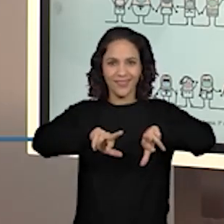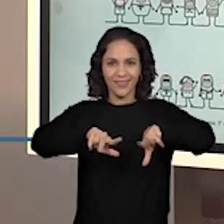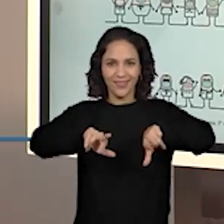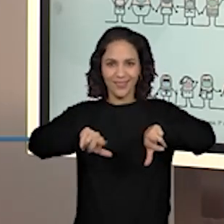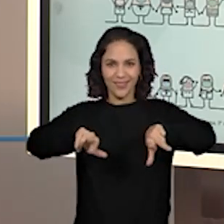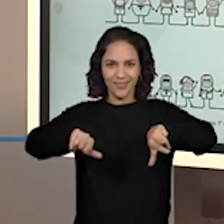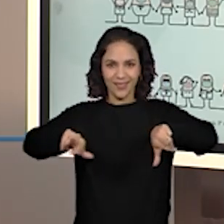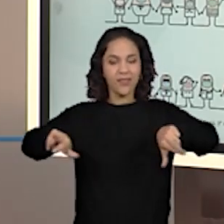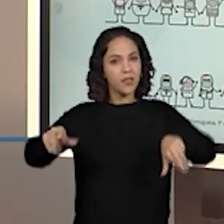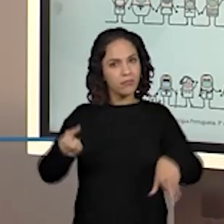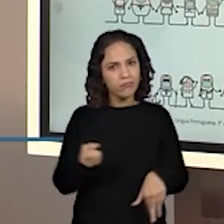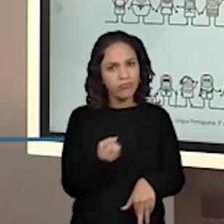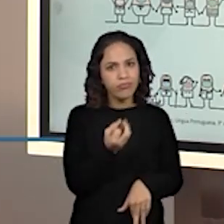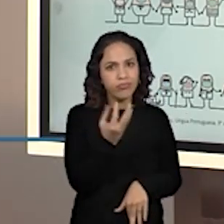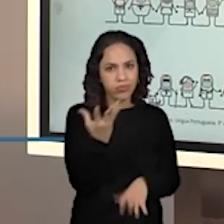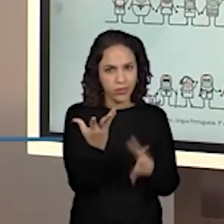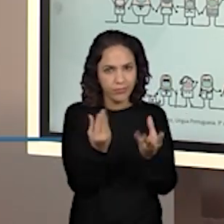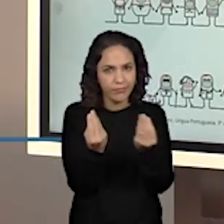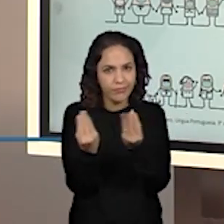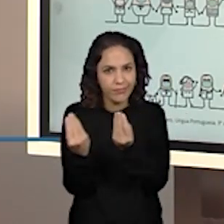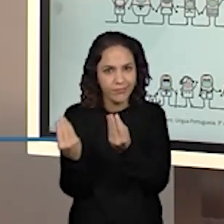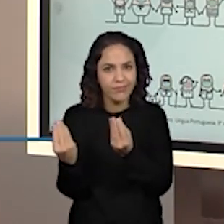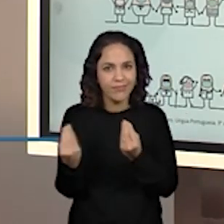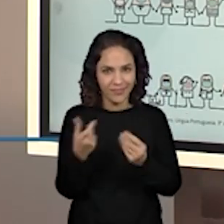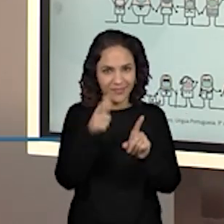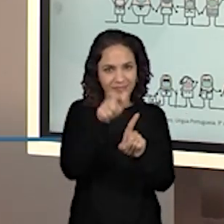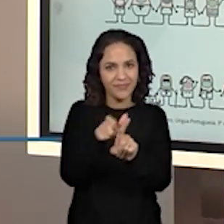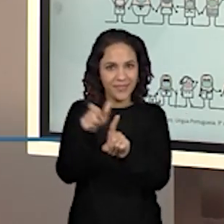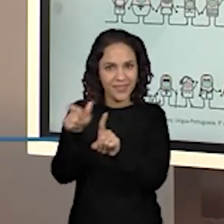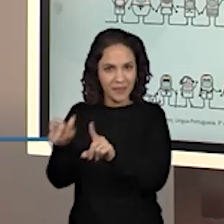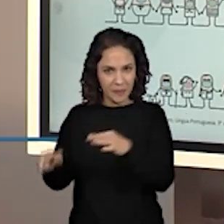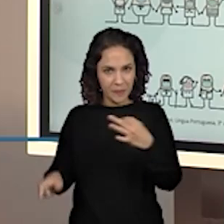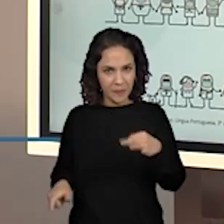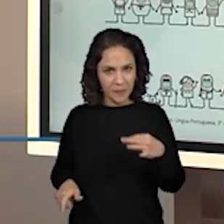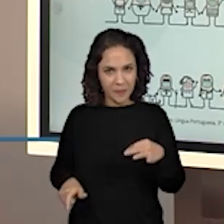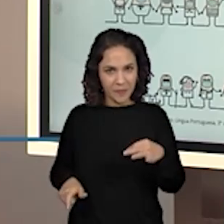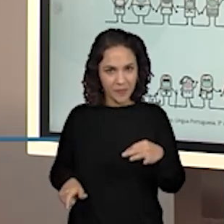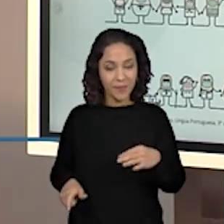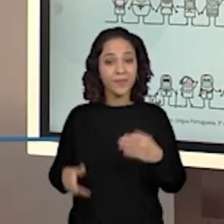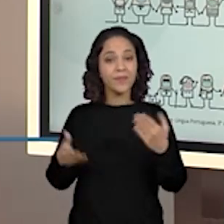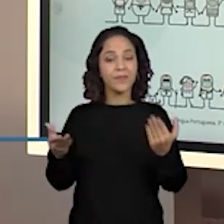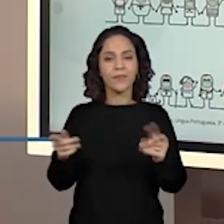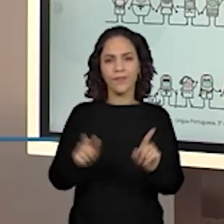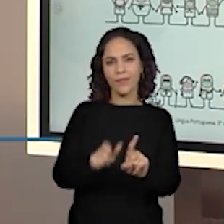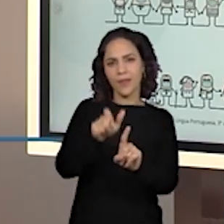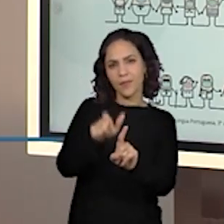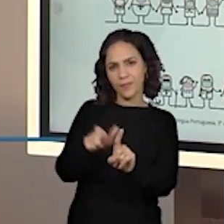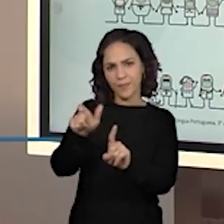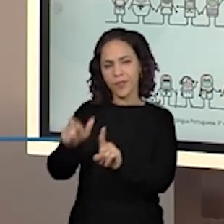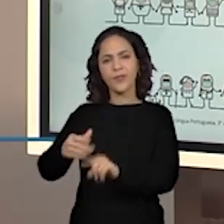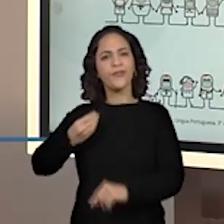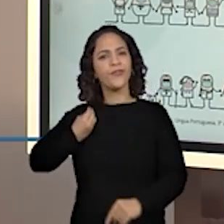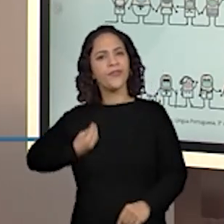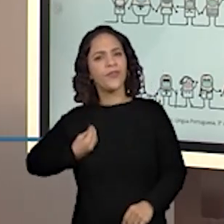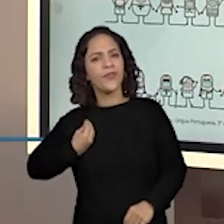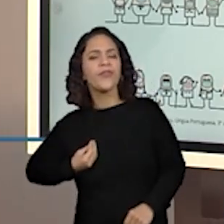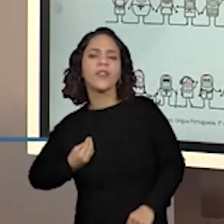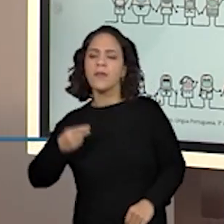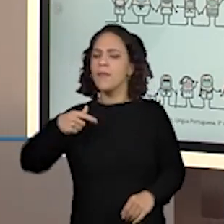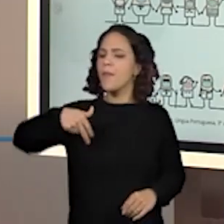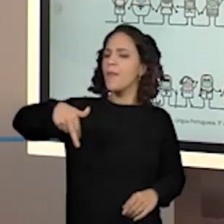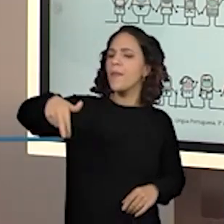um bom número, são muitas pessoas. Essas pessoas, ao viverem, se